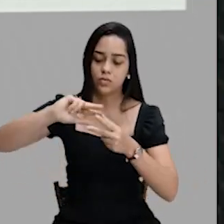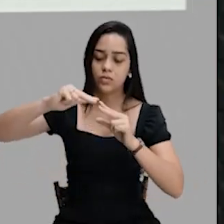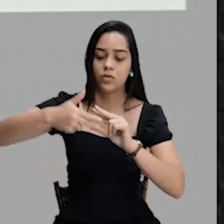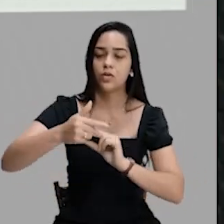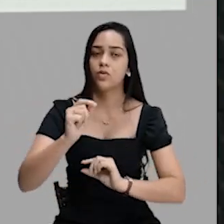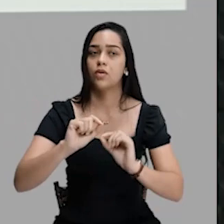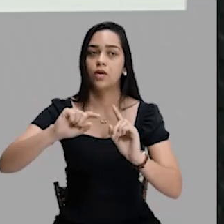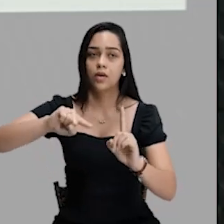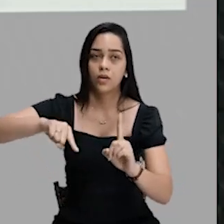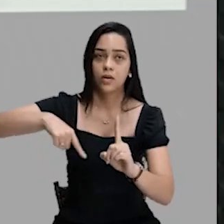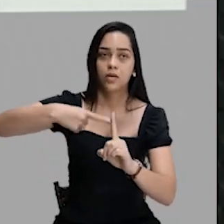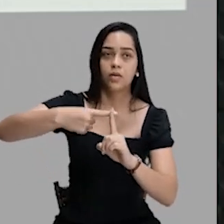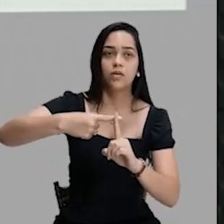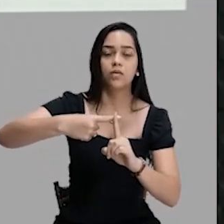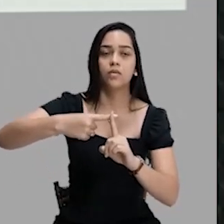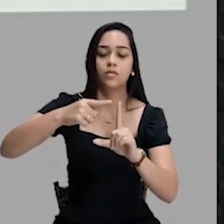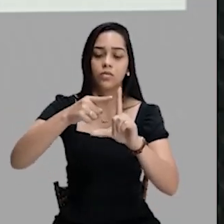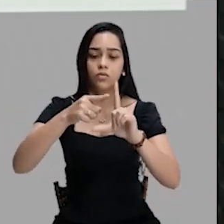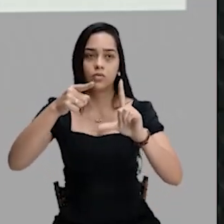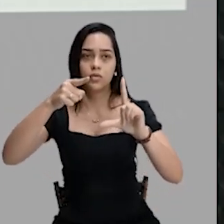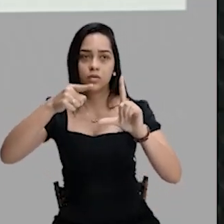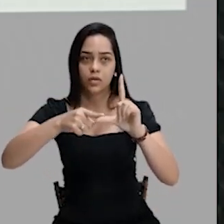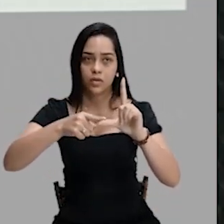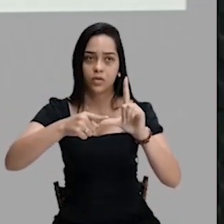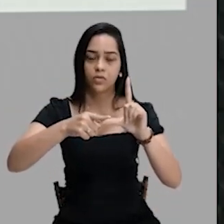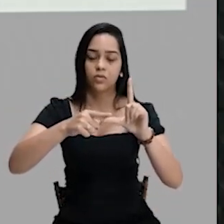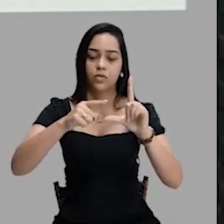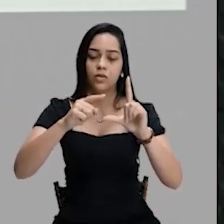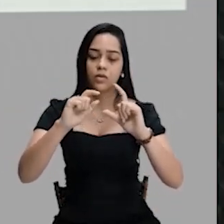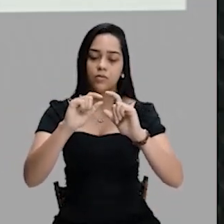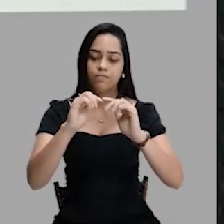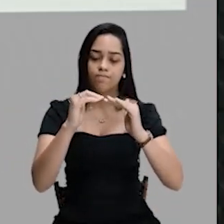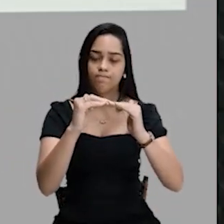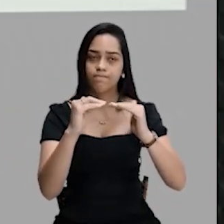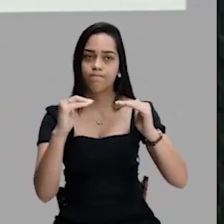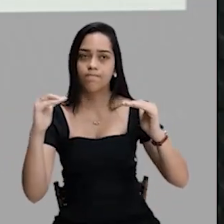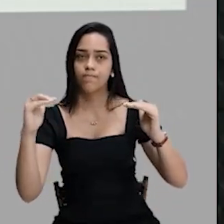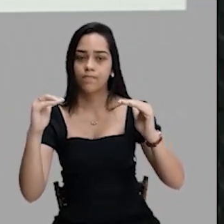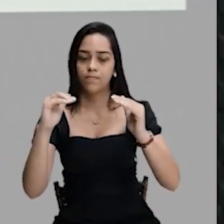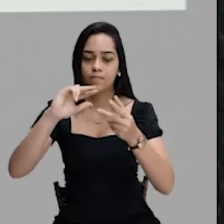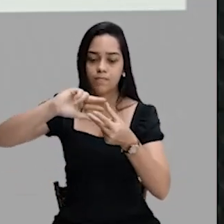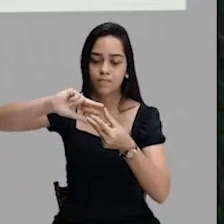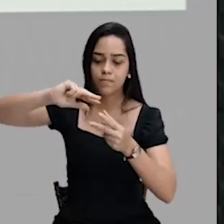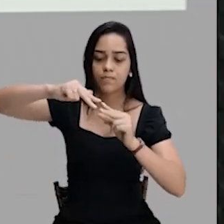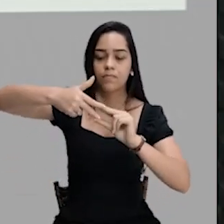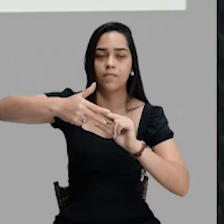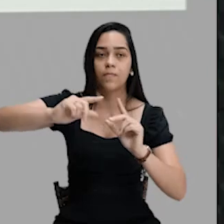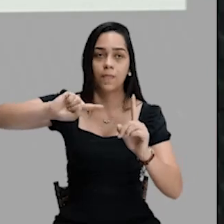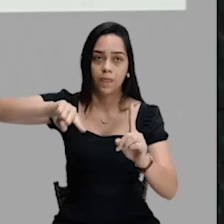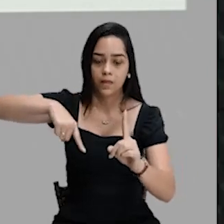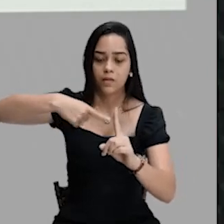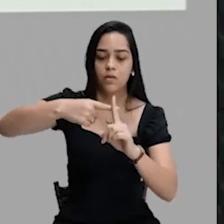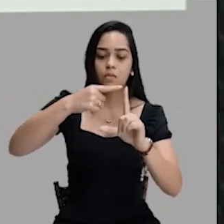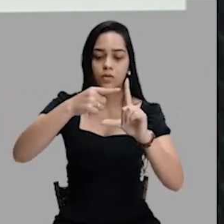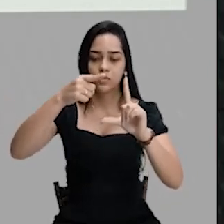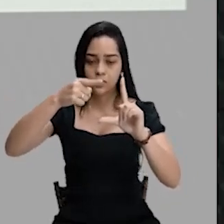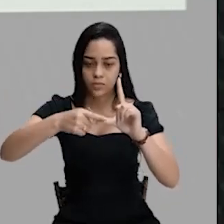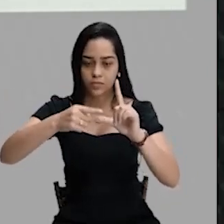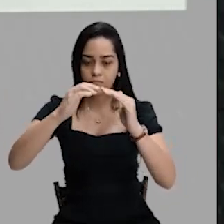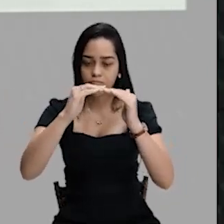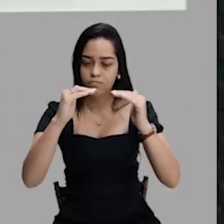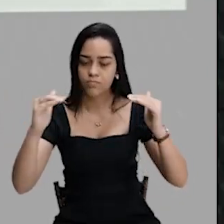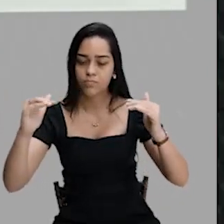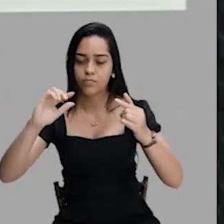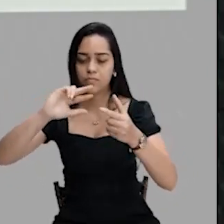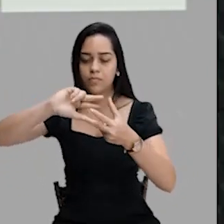a soma dos ângulos das faces de um poliedro. Tá? A soma dos ângulos das faces de um poliedro. Vou